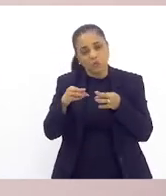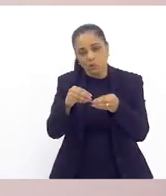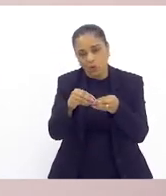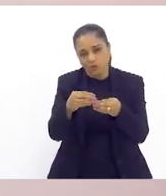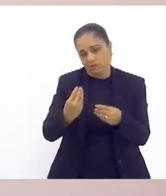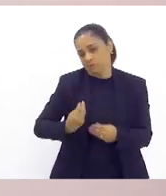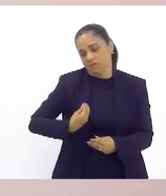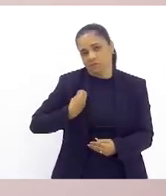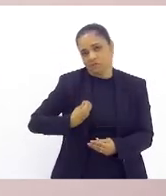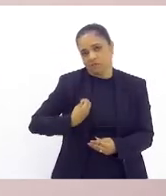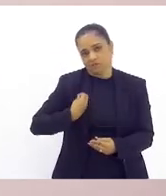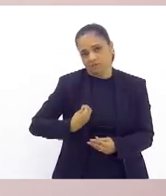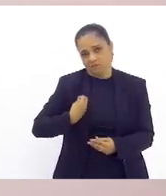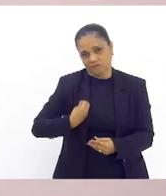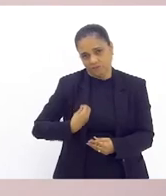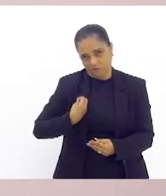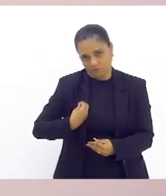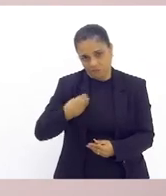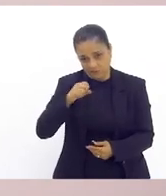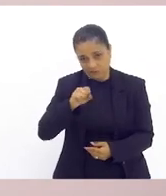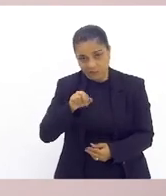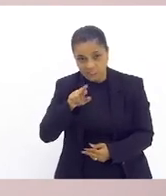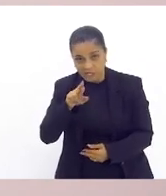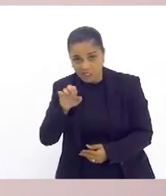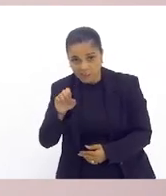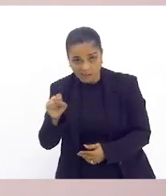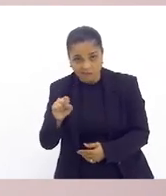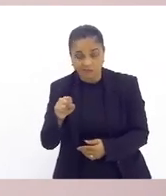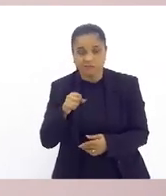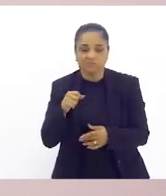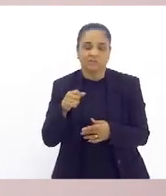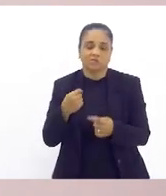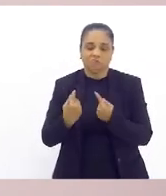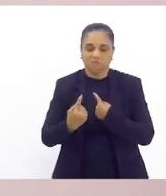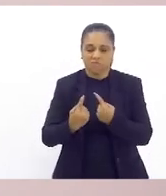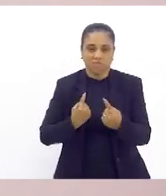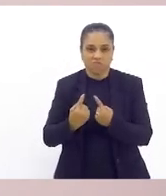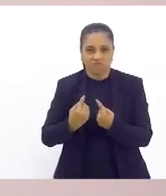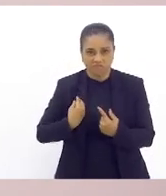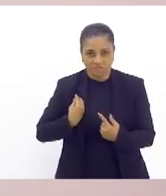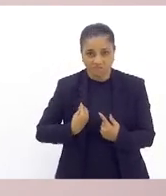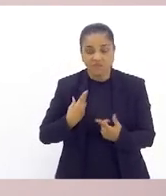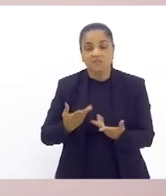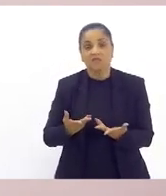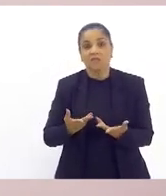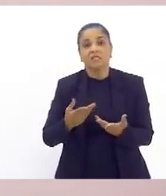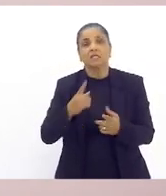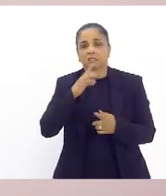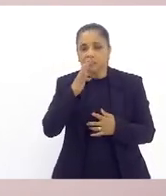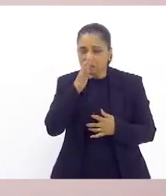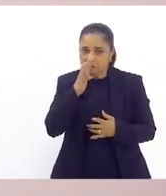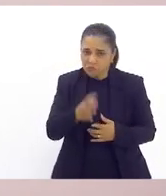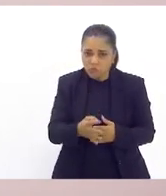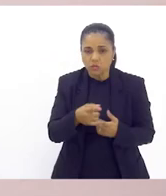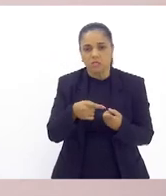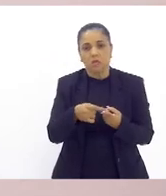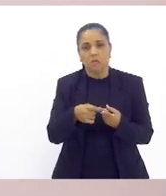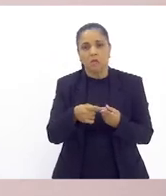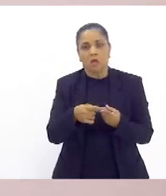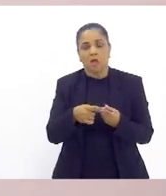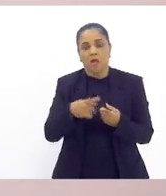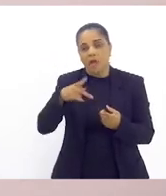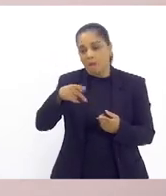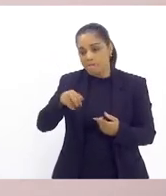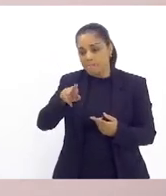que transitam por ali e semanas ligam denunciamos a praia do Açu então